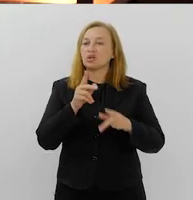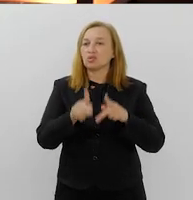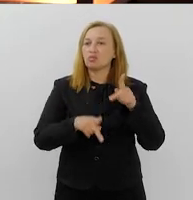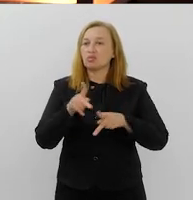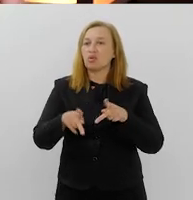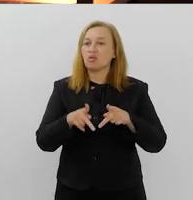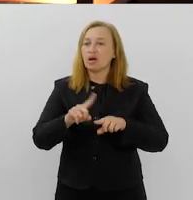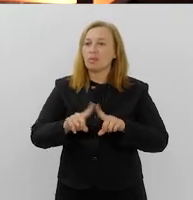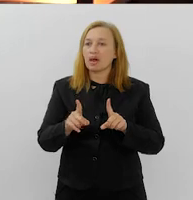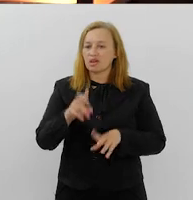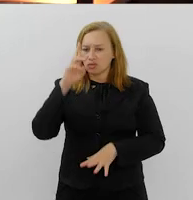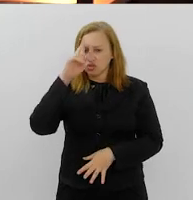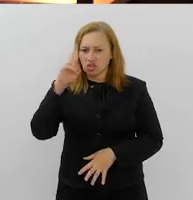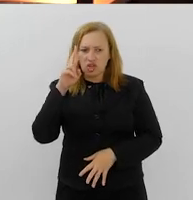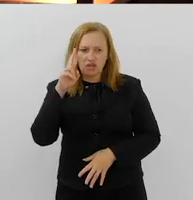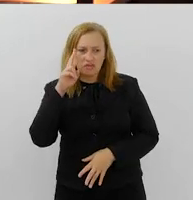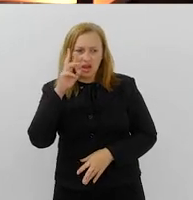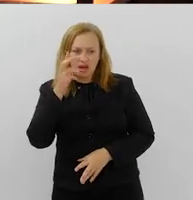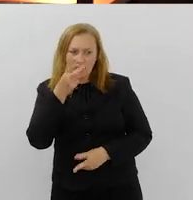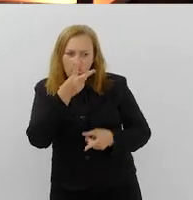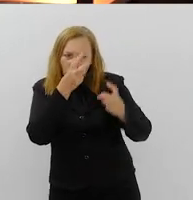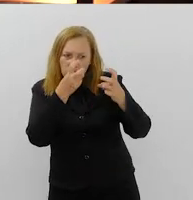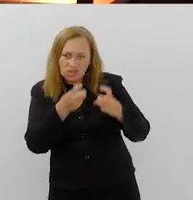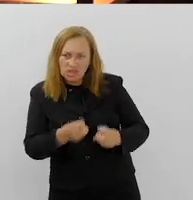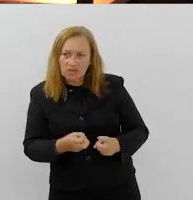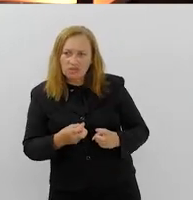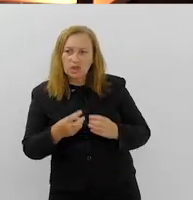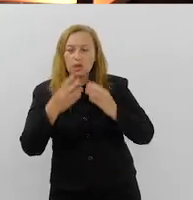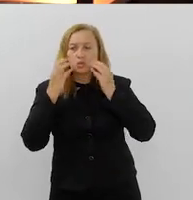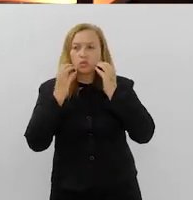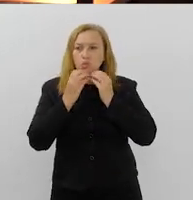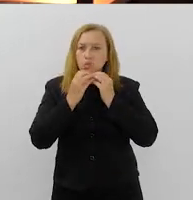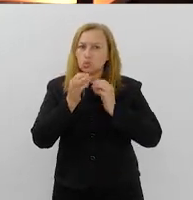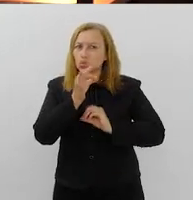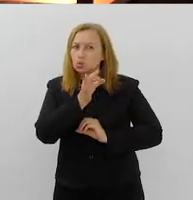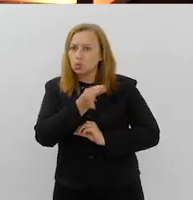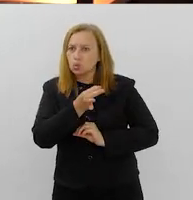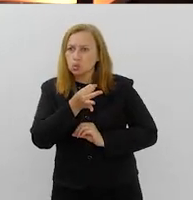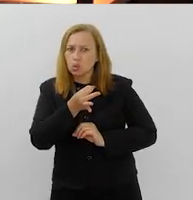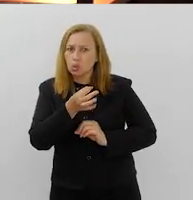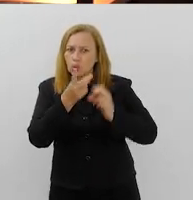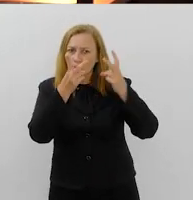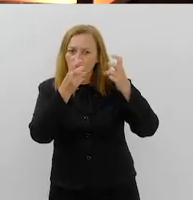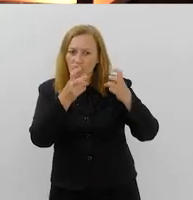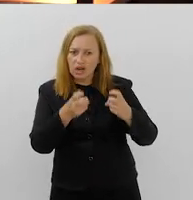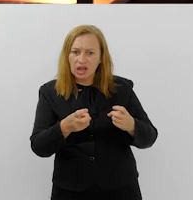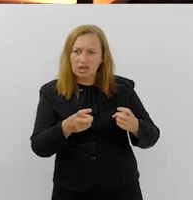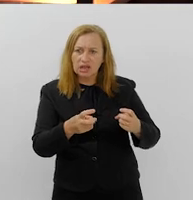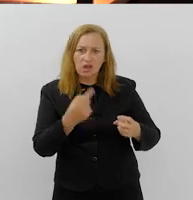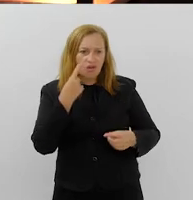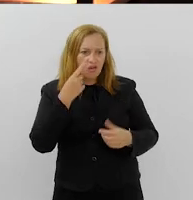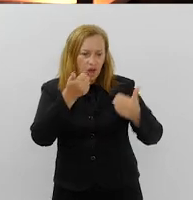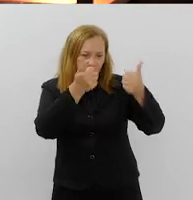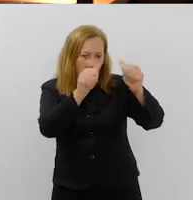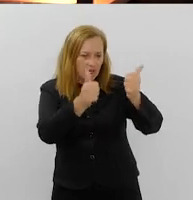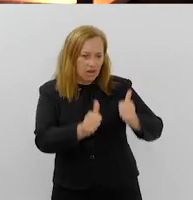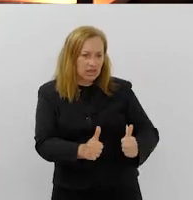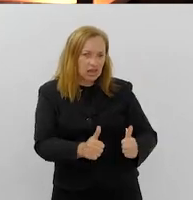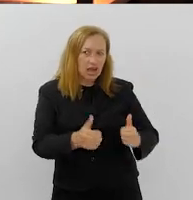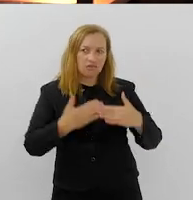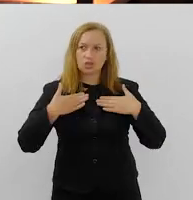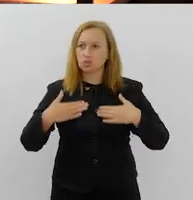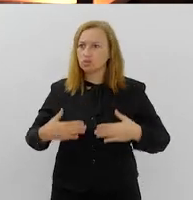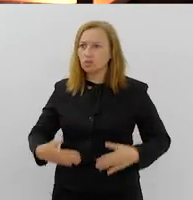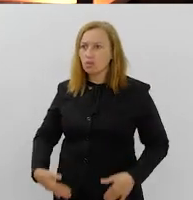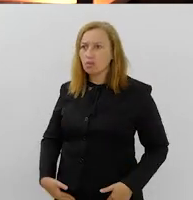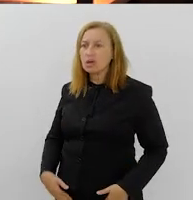chegava nos setores e passava algodão na barba para ver se a barba se prendia o algodão, para saber se você podia trabalhar ou